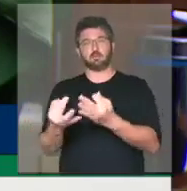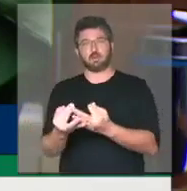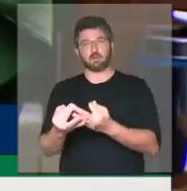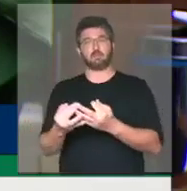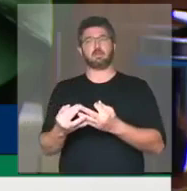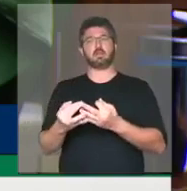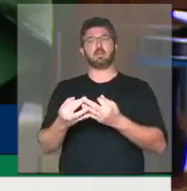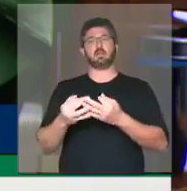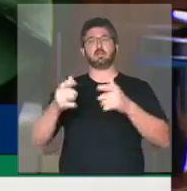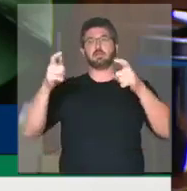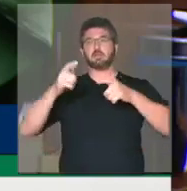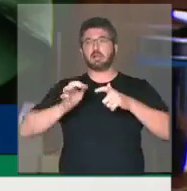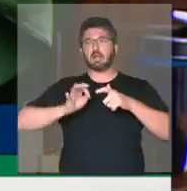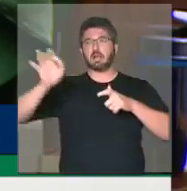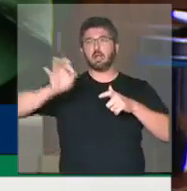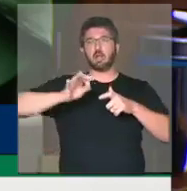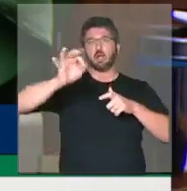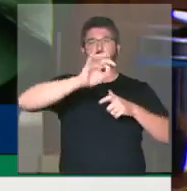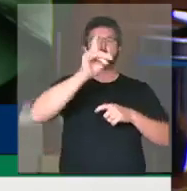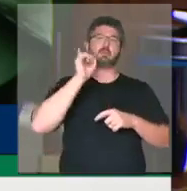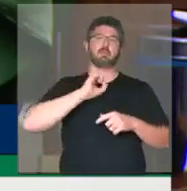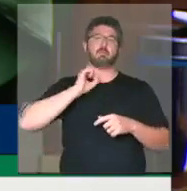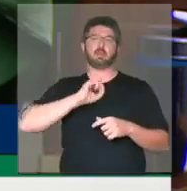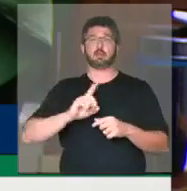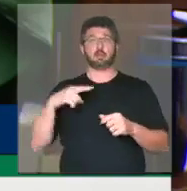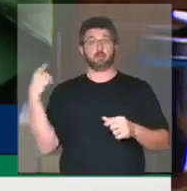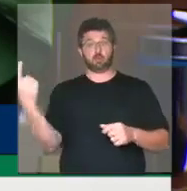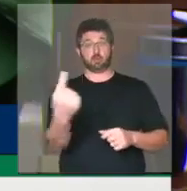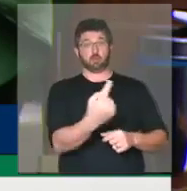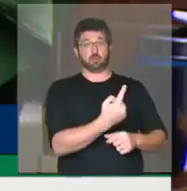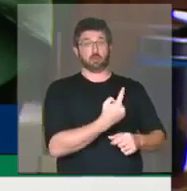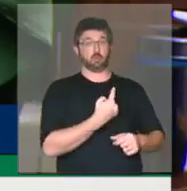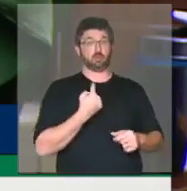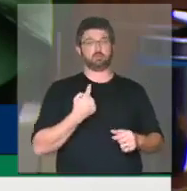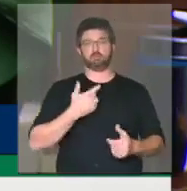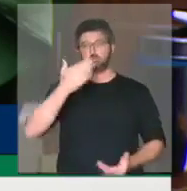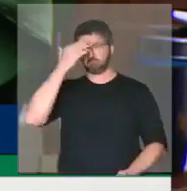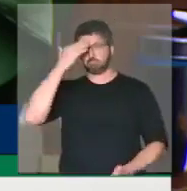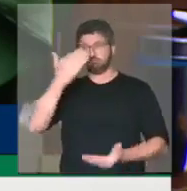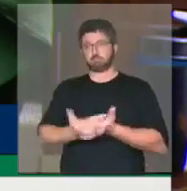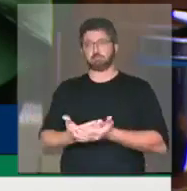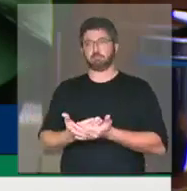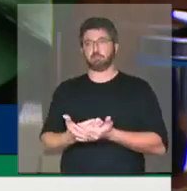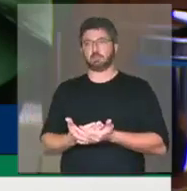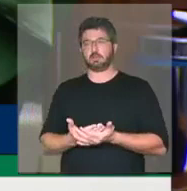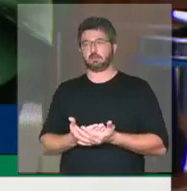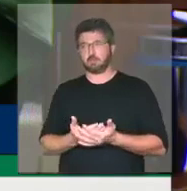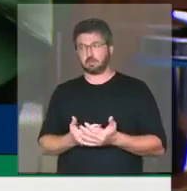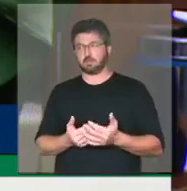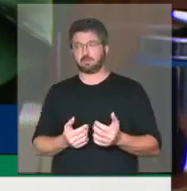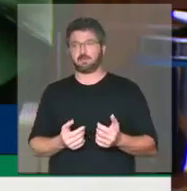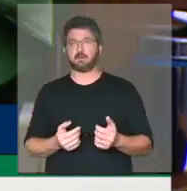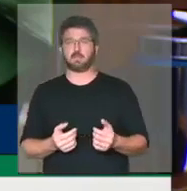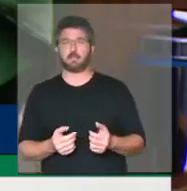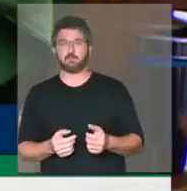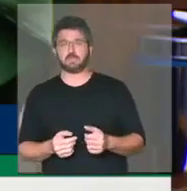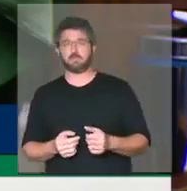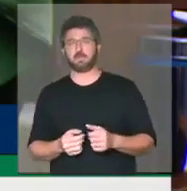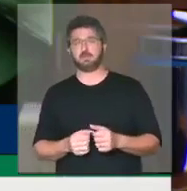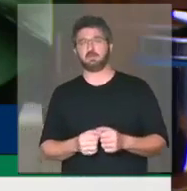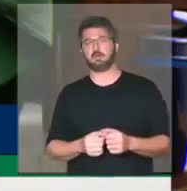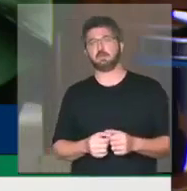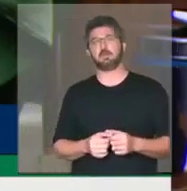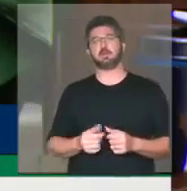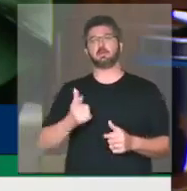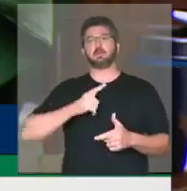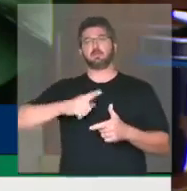nos rincões das Minas Gerais. Todos nós estamos convencidos de que a monumentalidade do